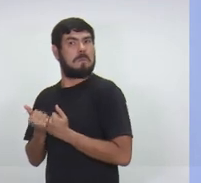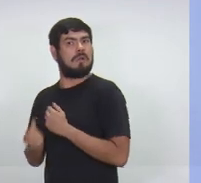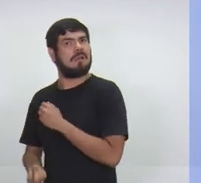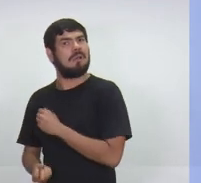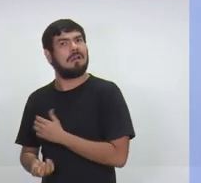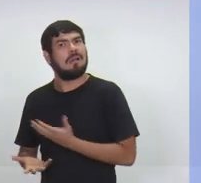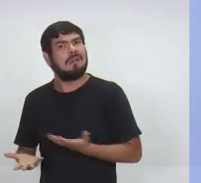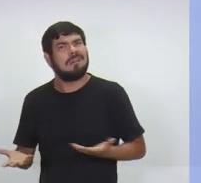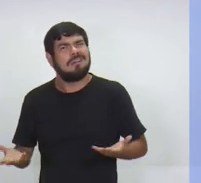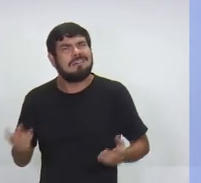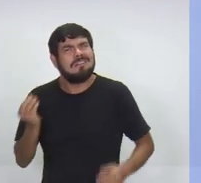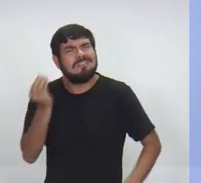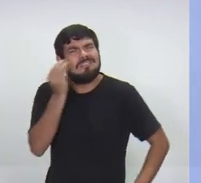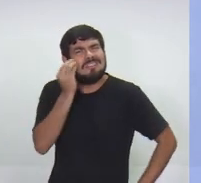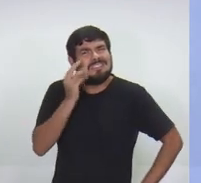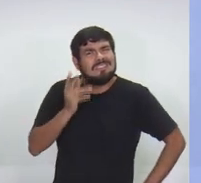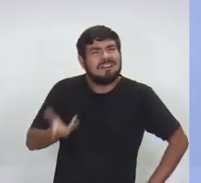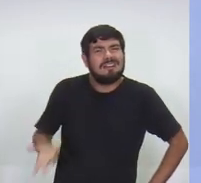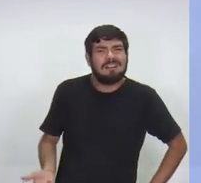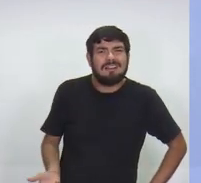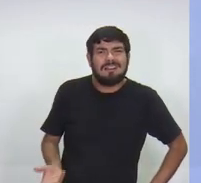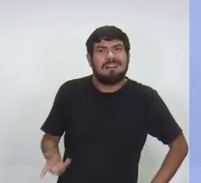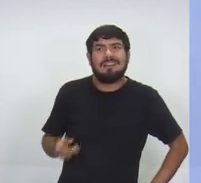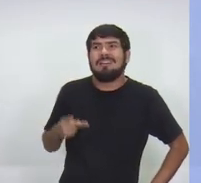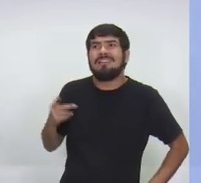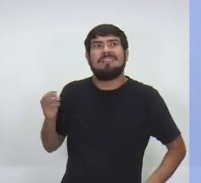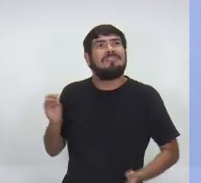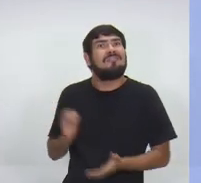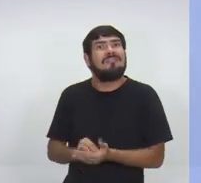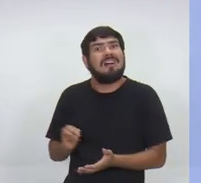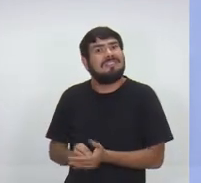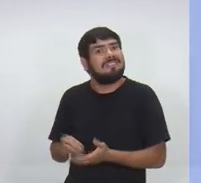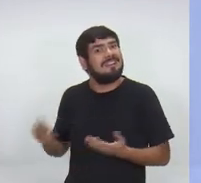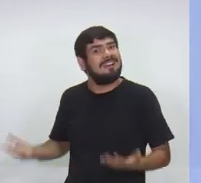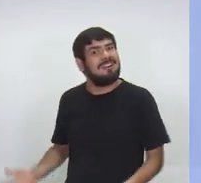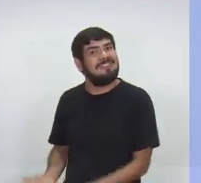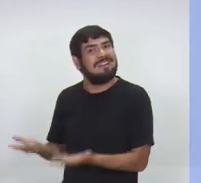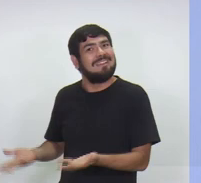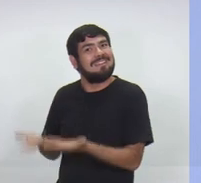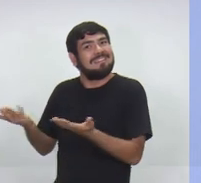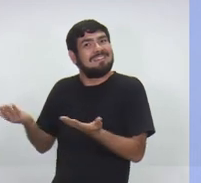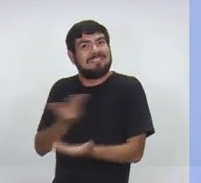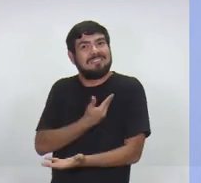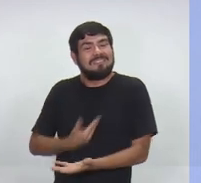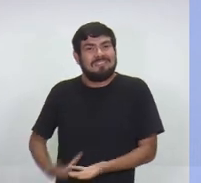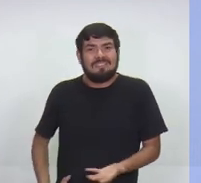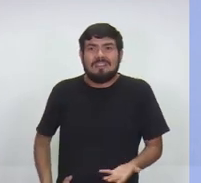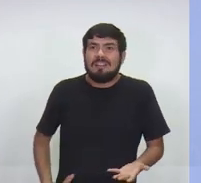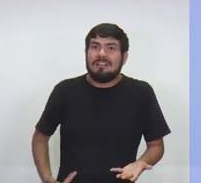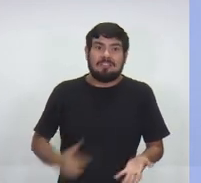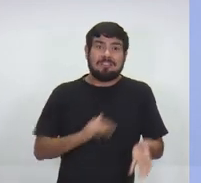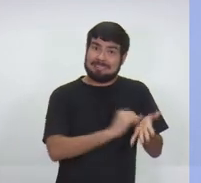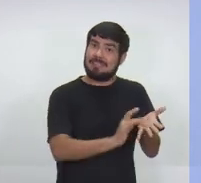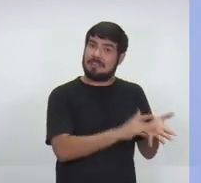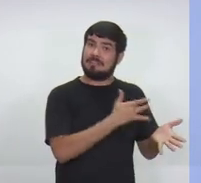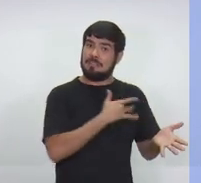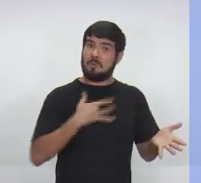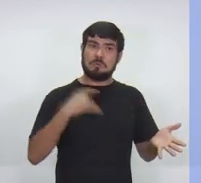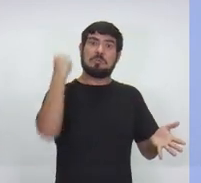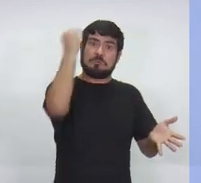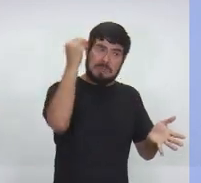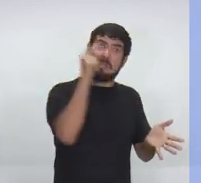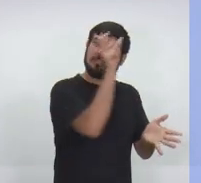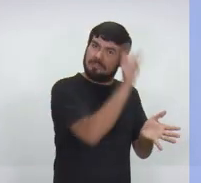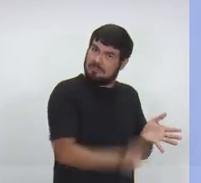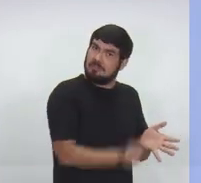a valorização que o atual governador do governo pelo secretário de saúde é uma área